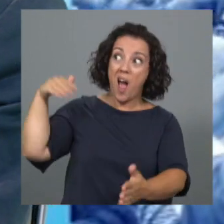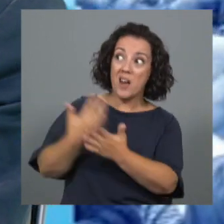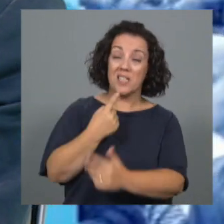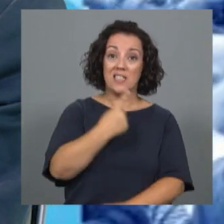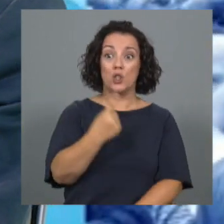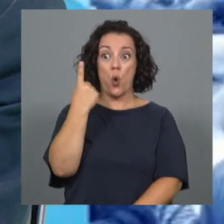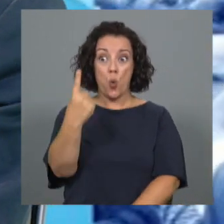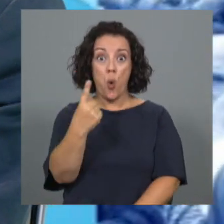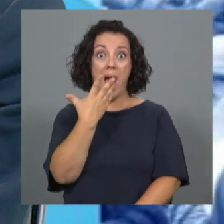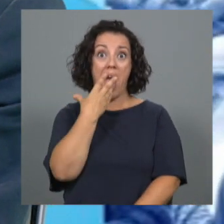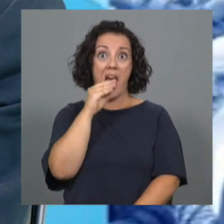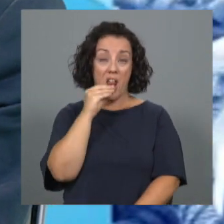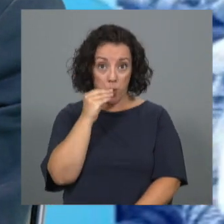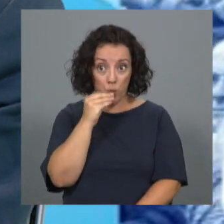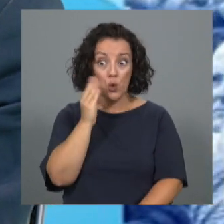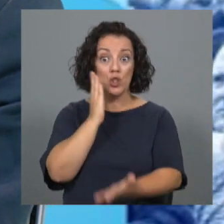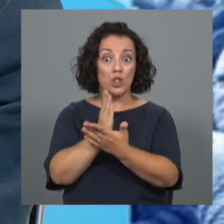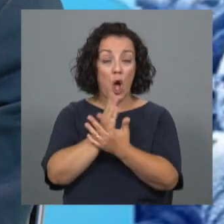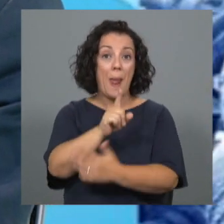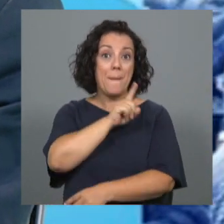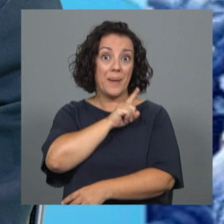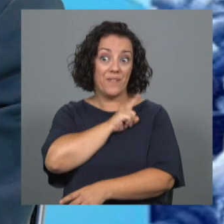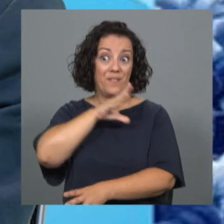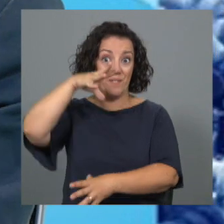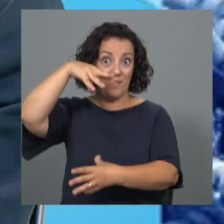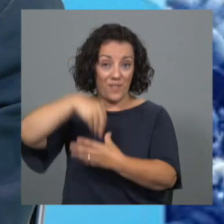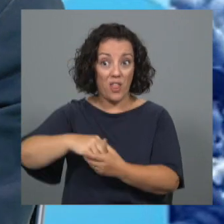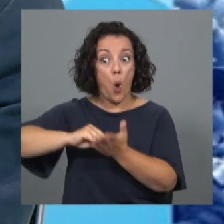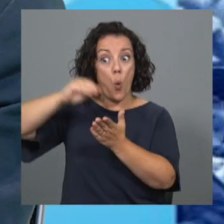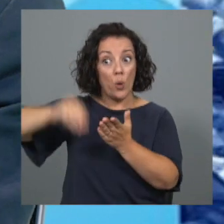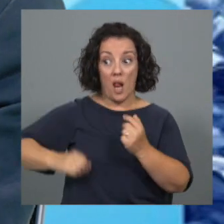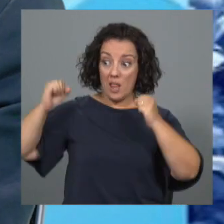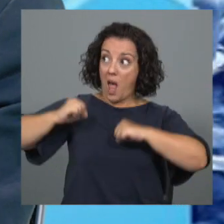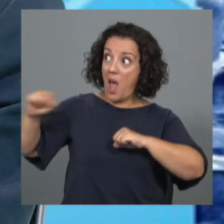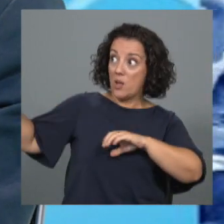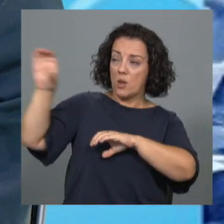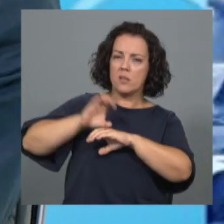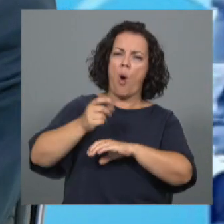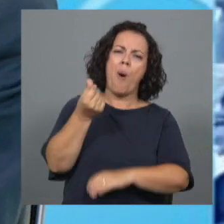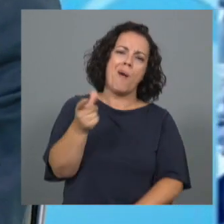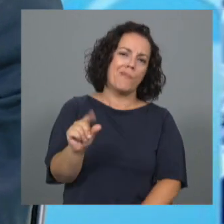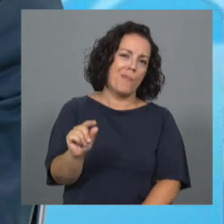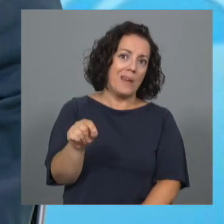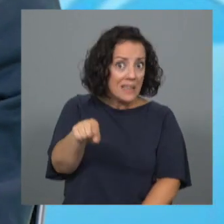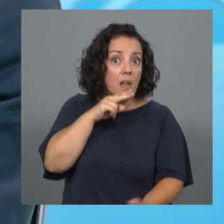escola privada com contrato de associação fica muito mais barato. E é verdade. Neste momento, os dados